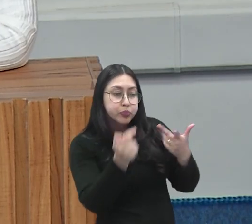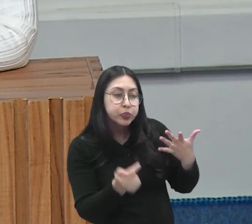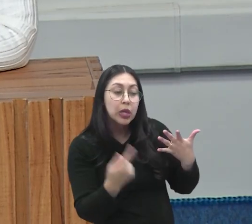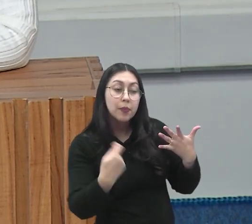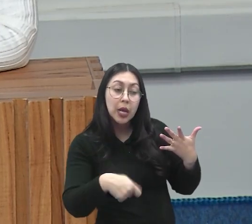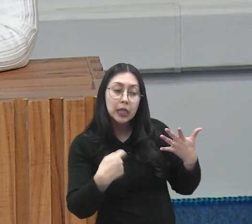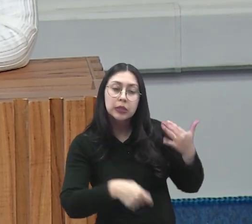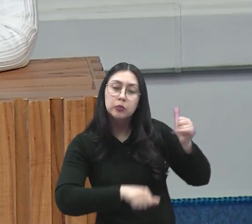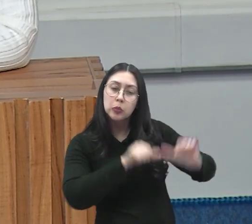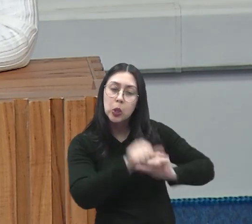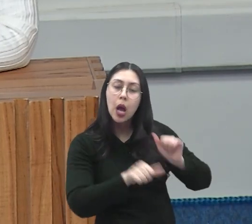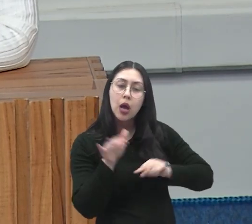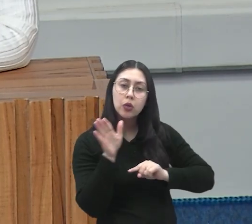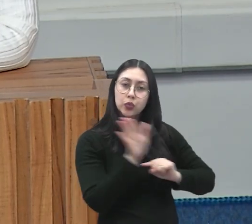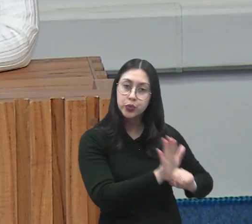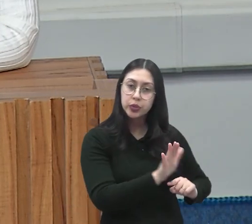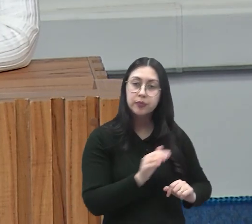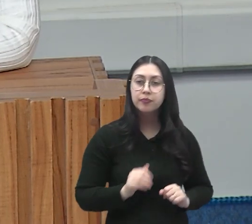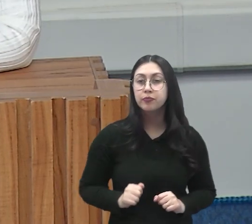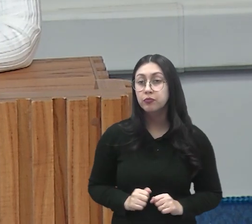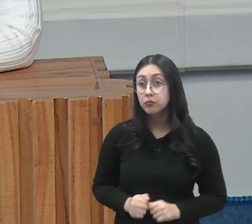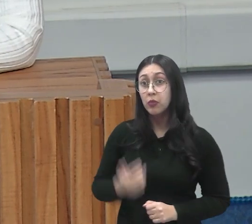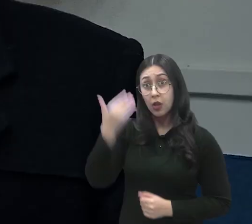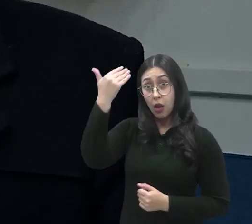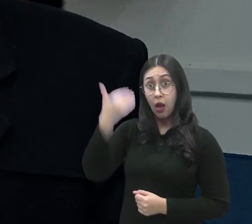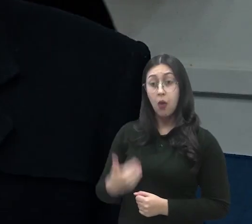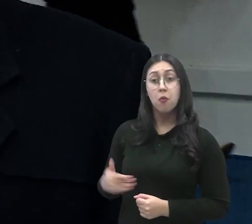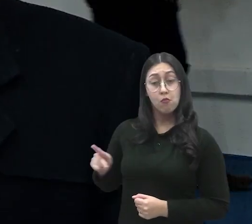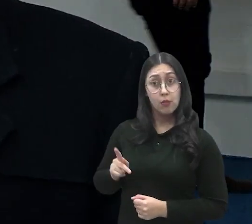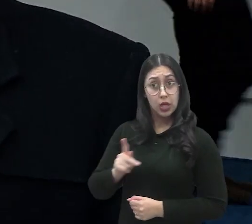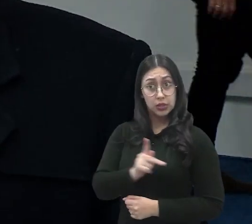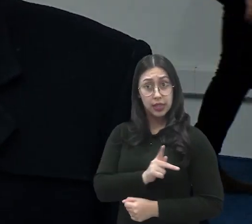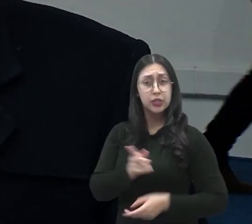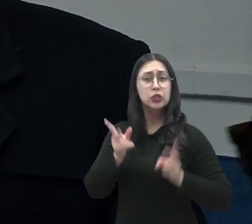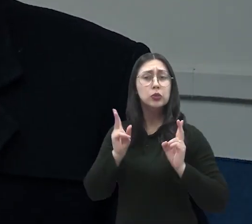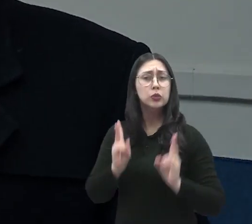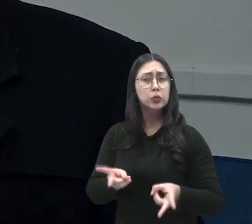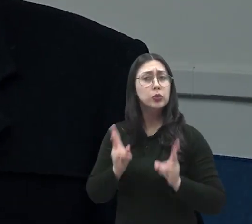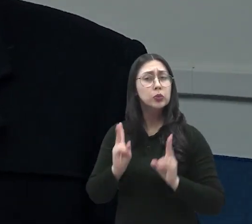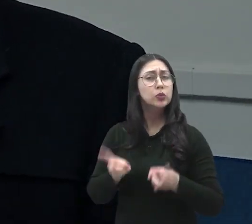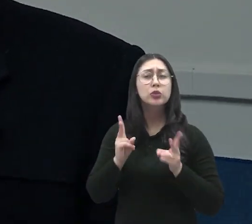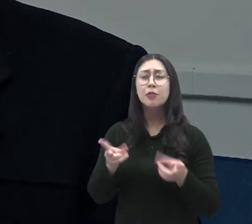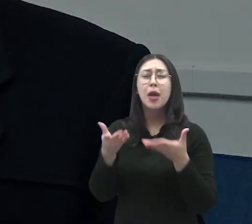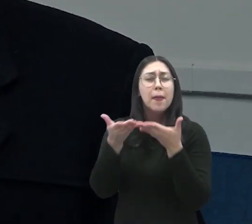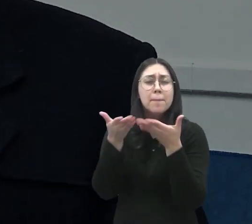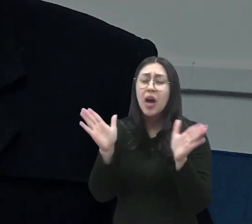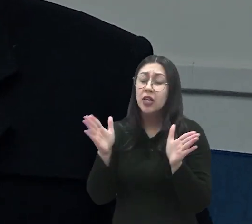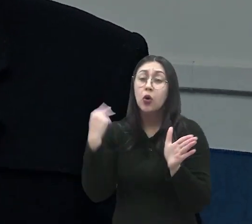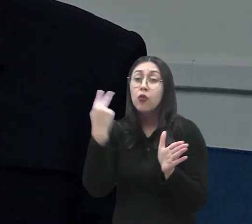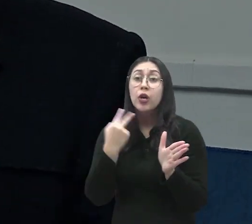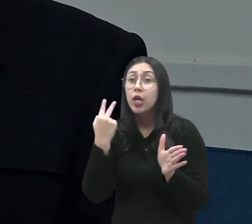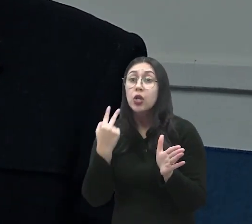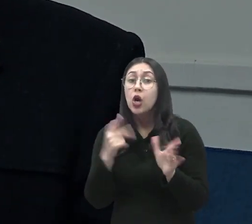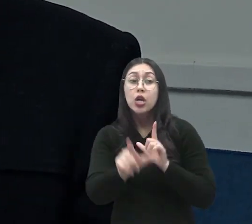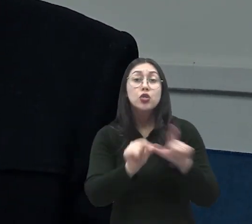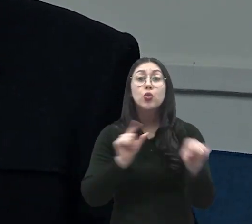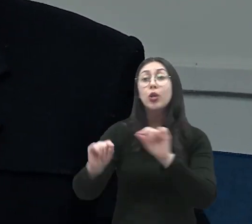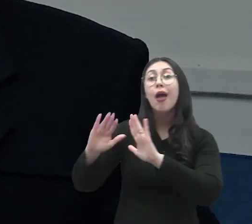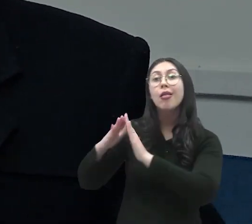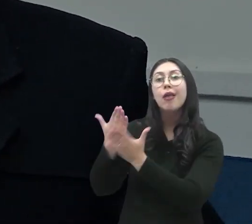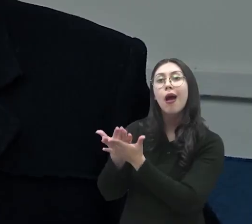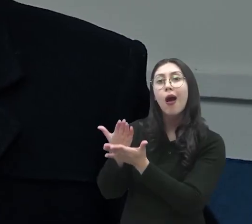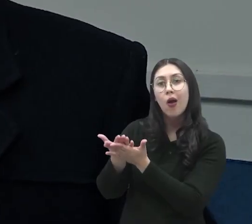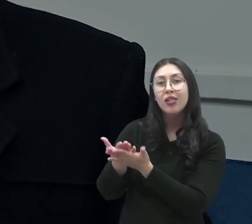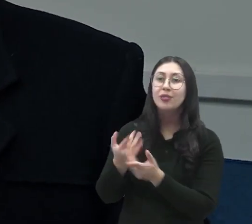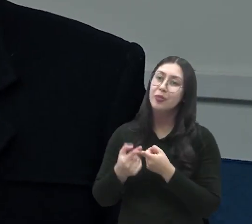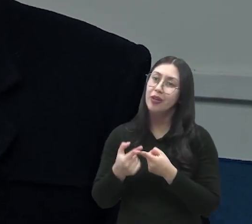que precisam de maior atenção do poder público. Como presidente da comissão, eu sempre tenho deixado a critério dos vereadores qual a escola que